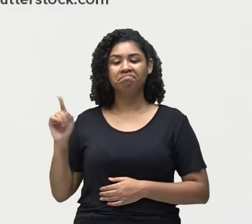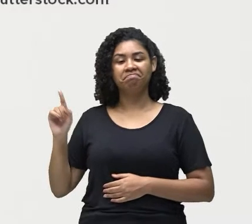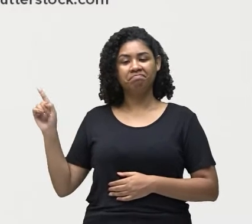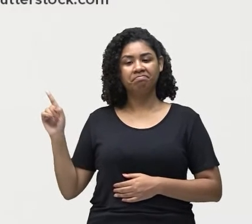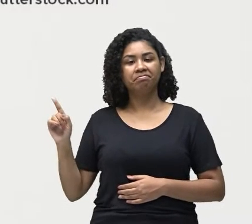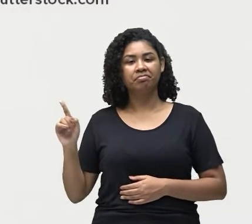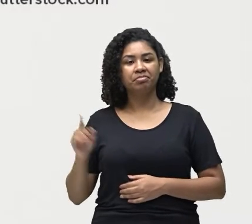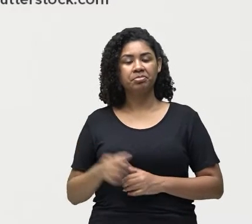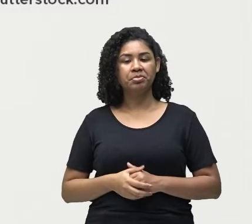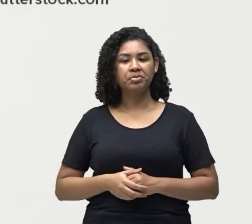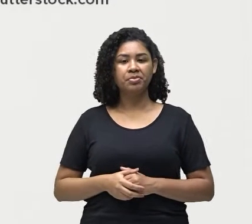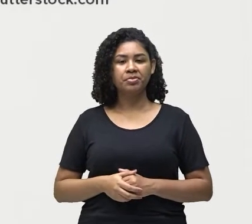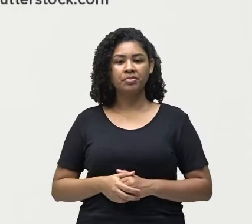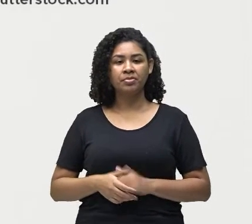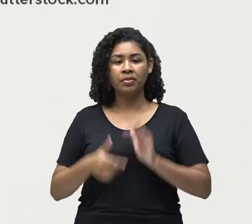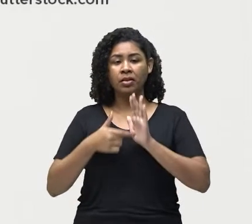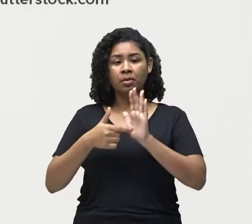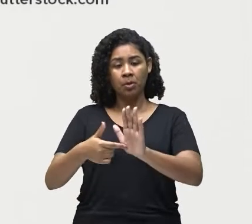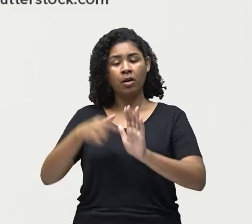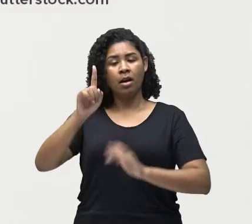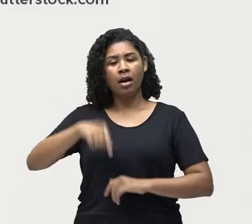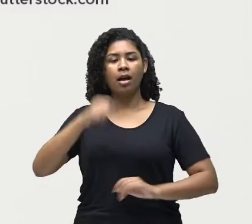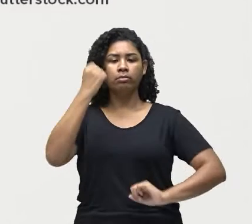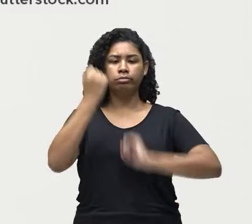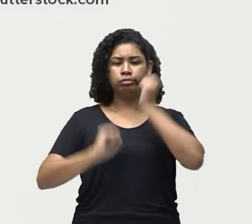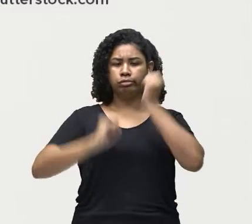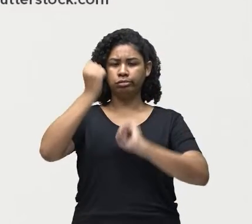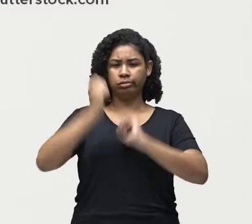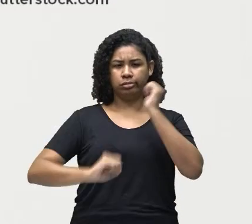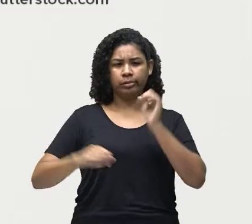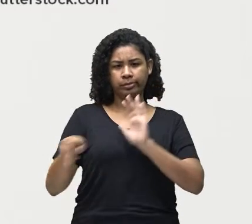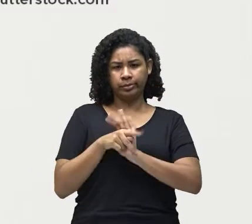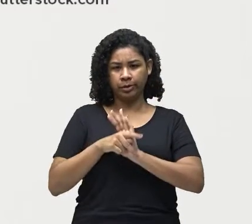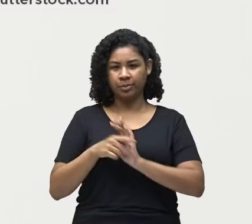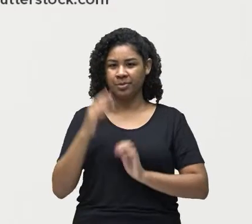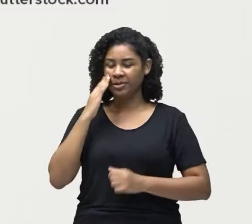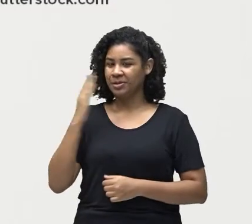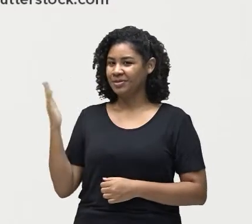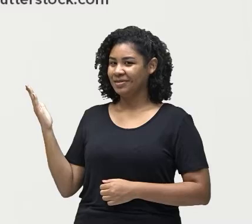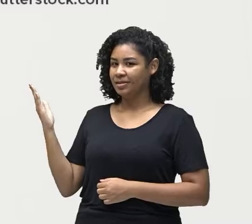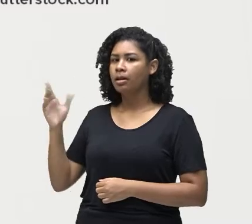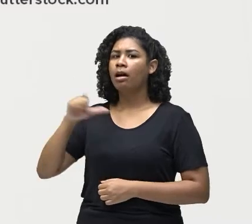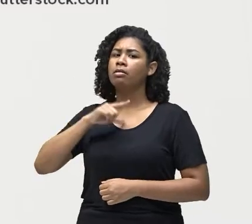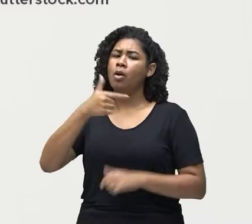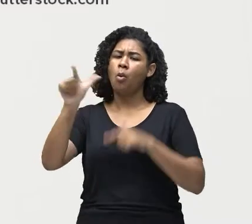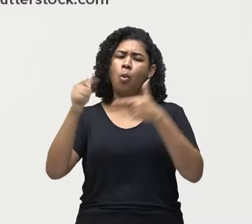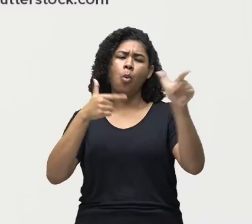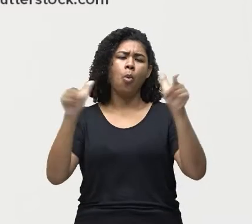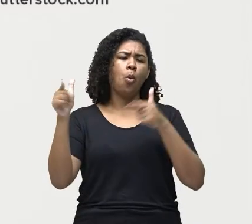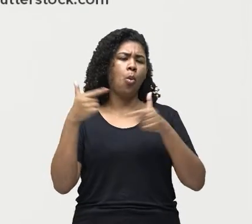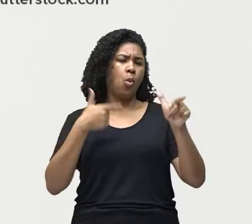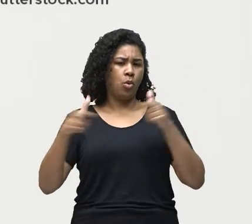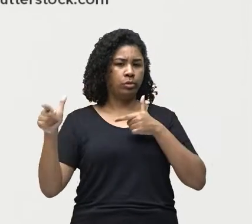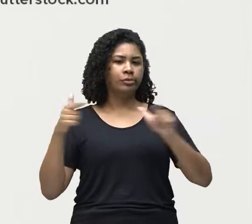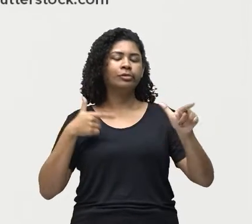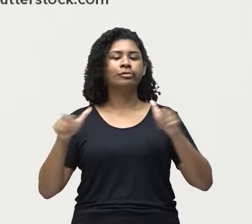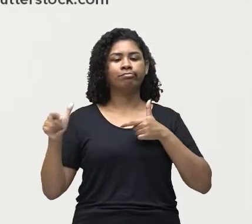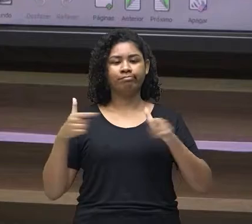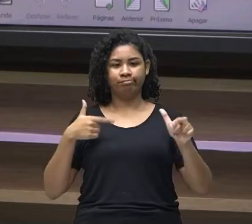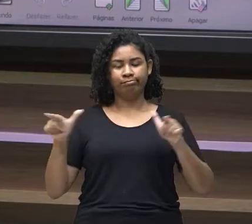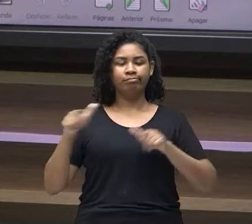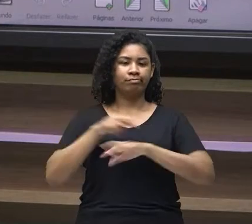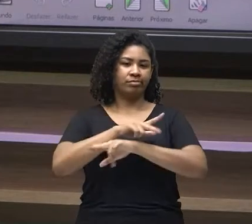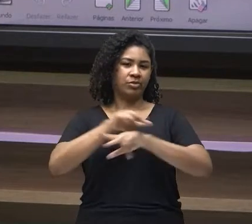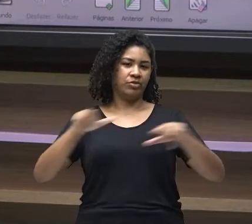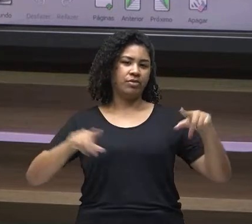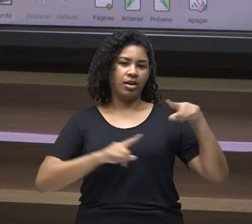novamente uma usina termoelétrica. Né? A gente sabe também que existem outras usinas relacionadas aí com a produção